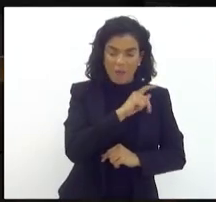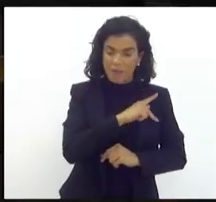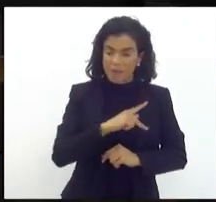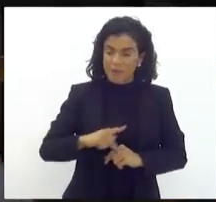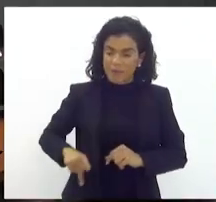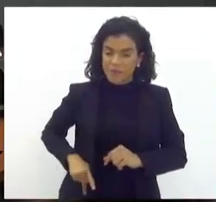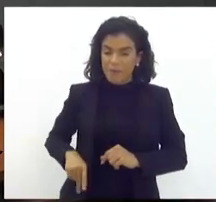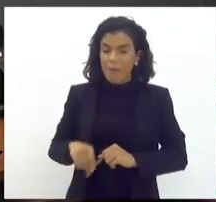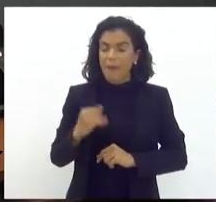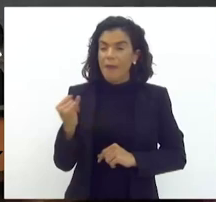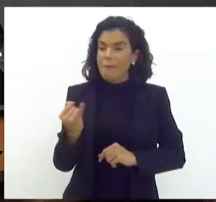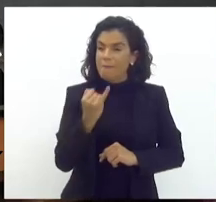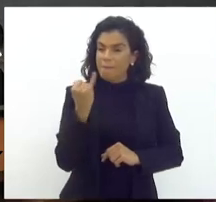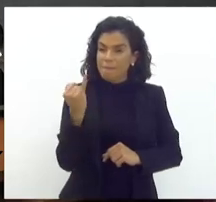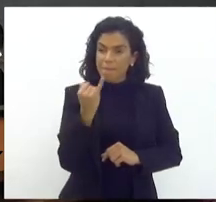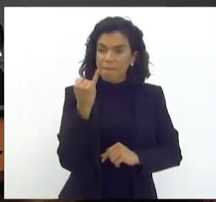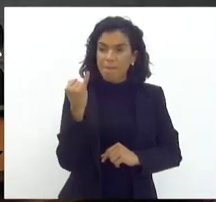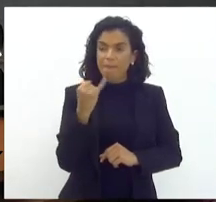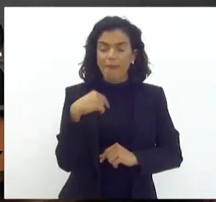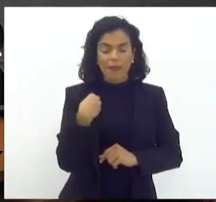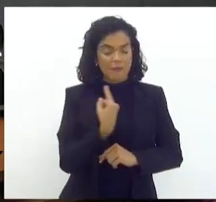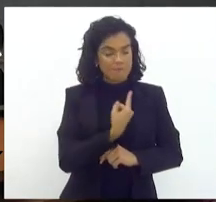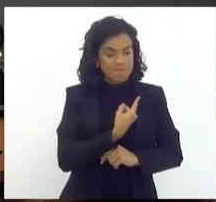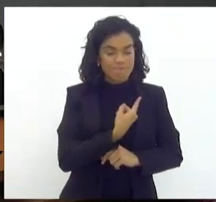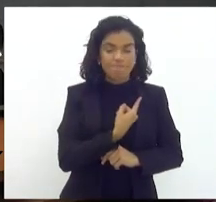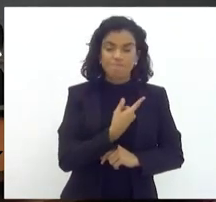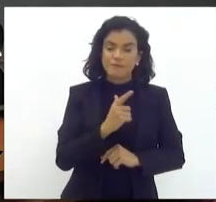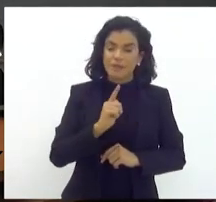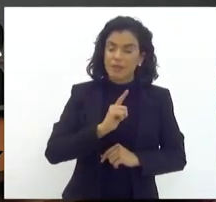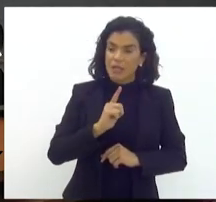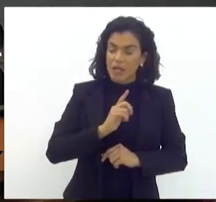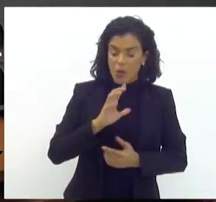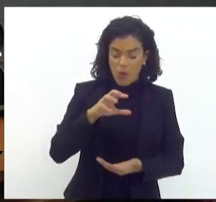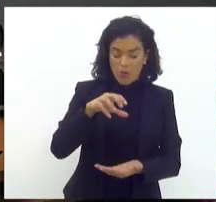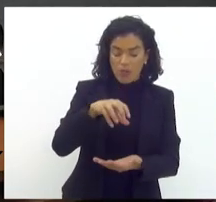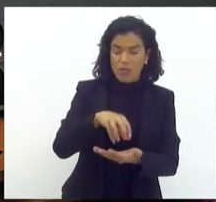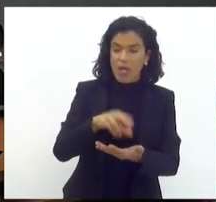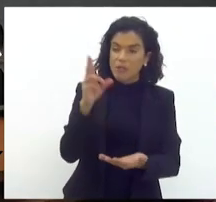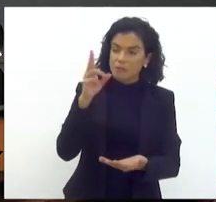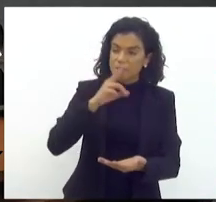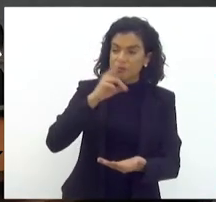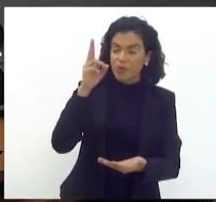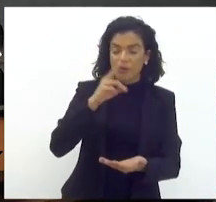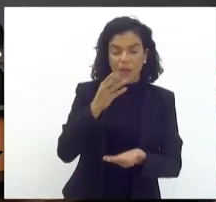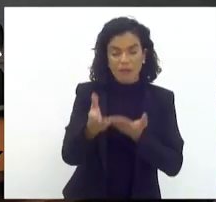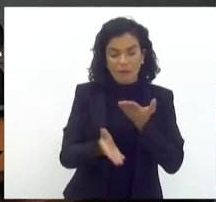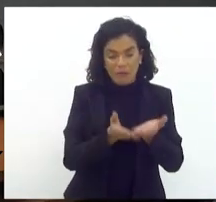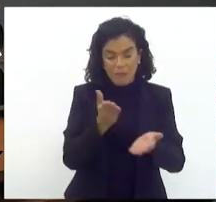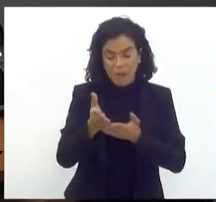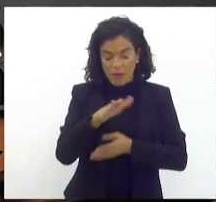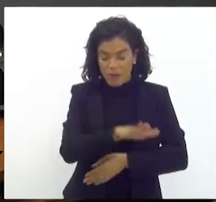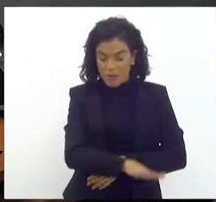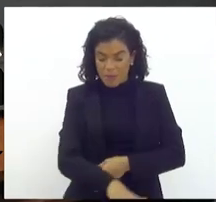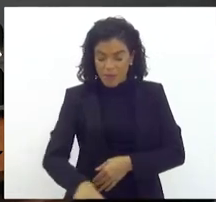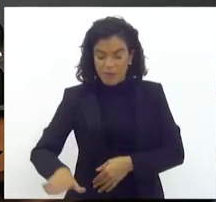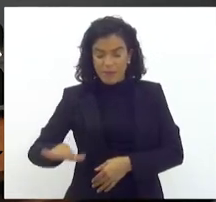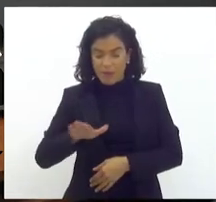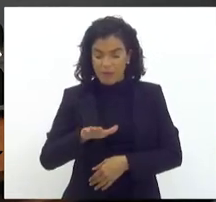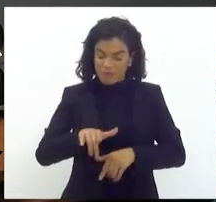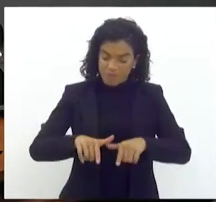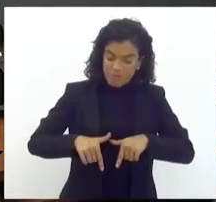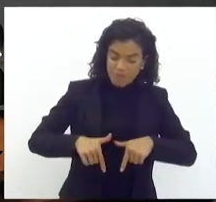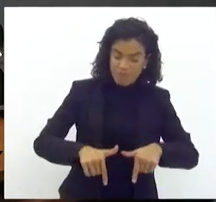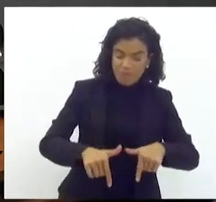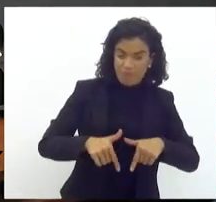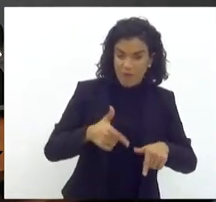é muito importante a gente ter uma unidade pronta atendimento Pediátrico atuando